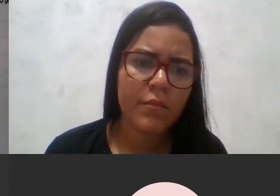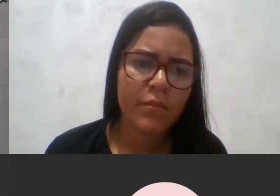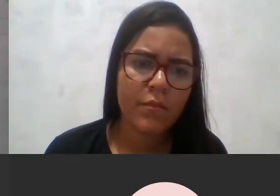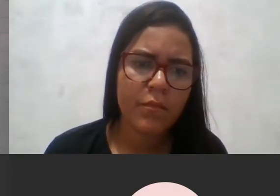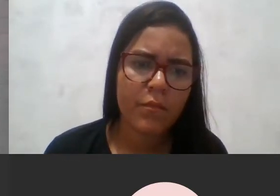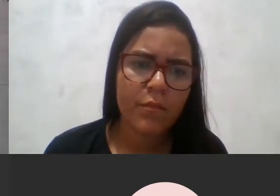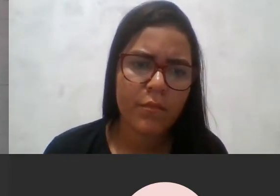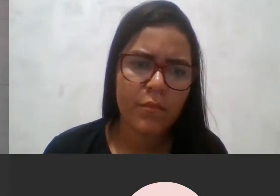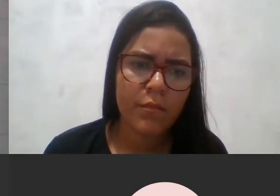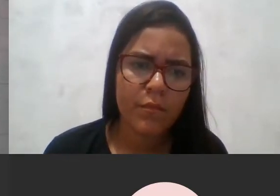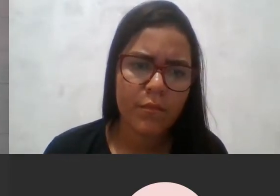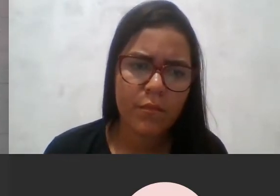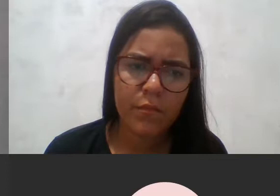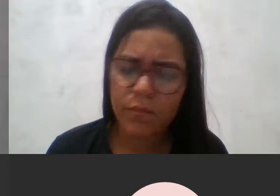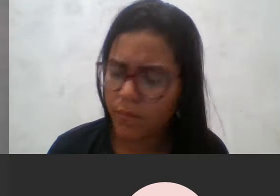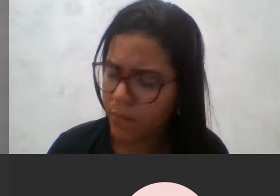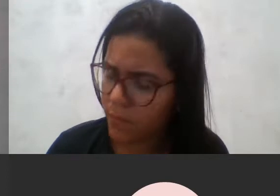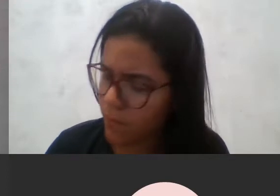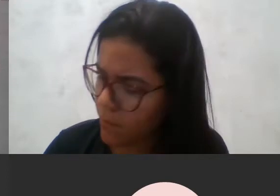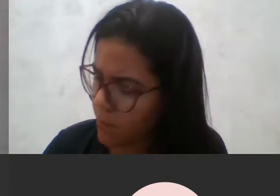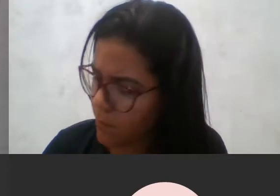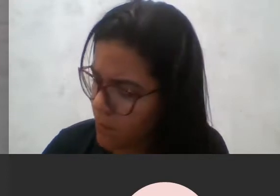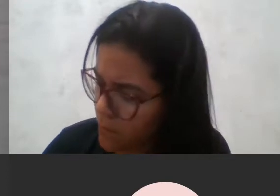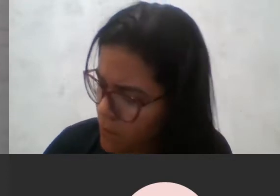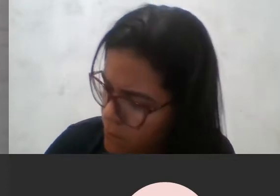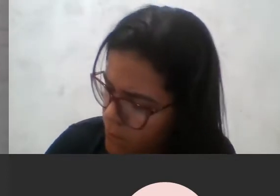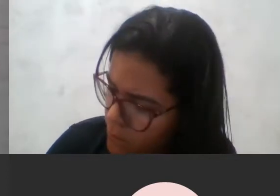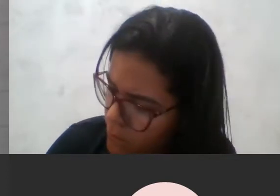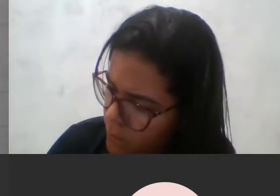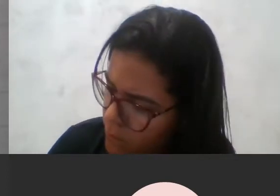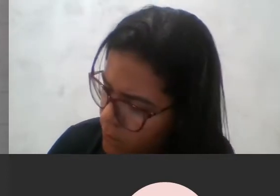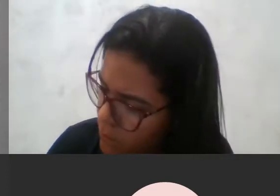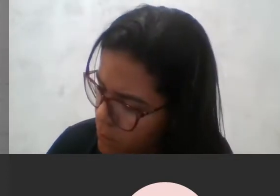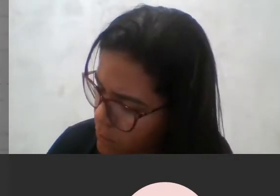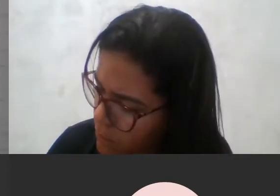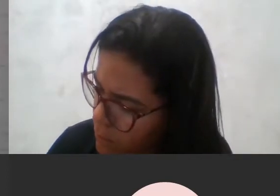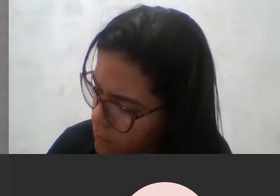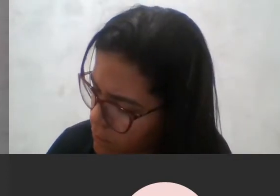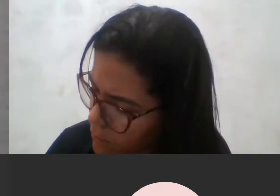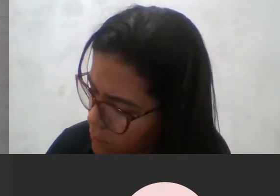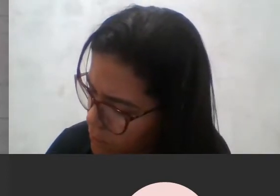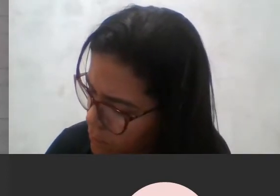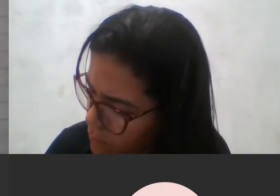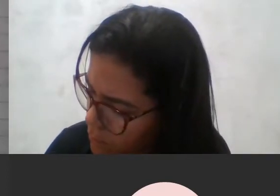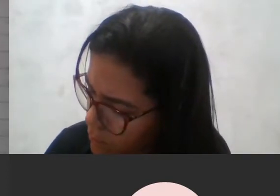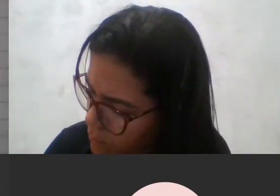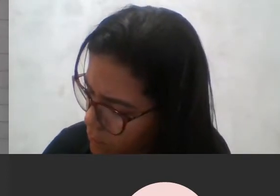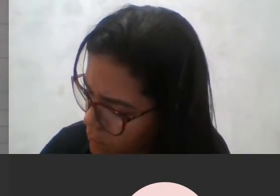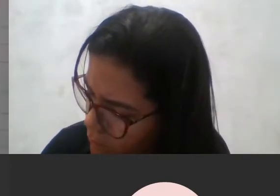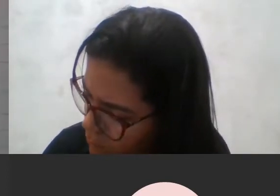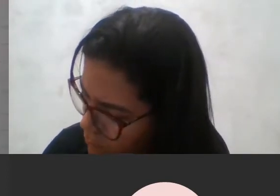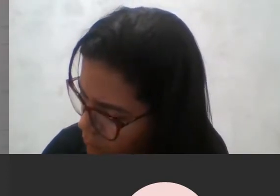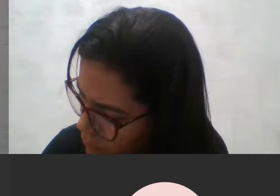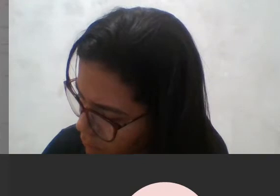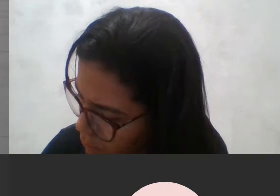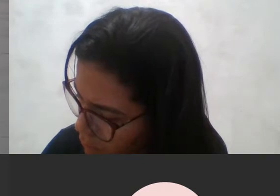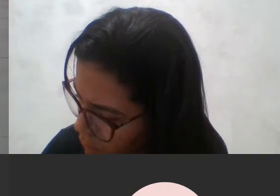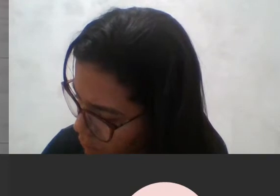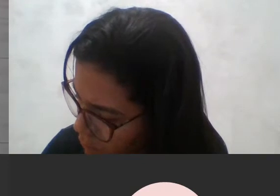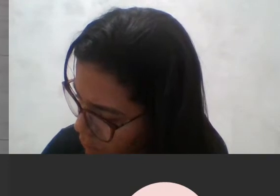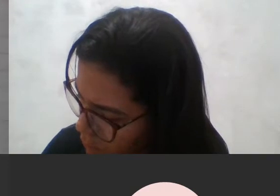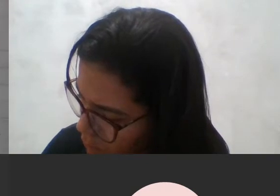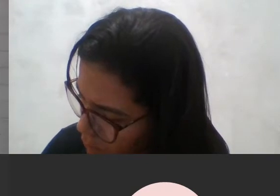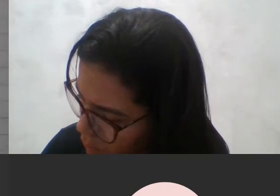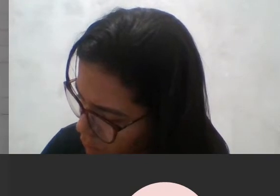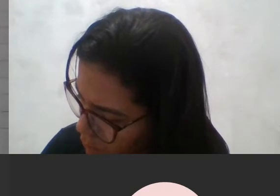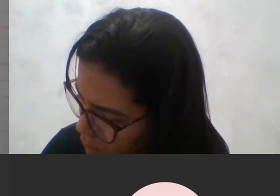Massa seca está lá, 364 menos 39. Massa úmida, 462 menos 39. E agora eu